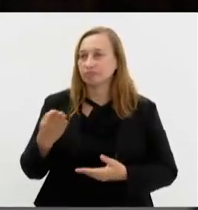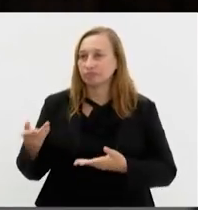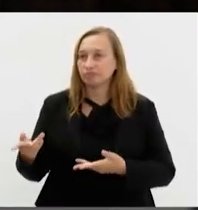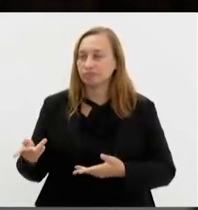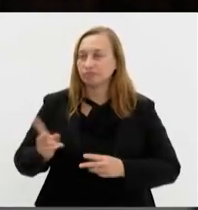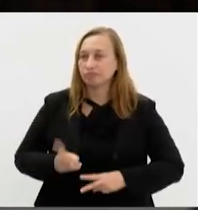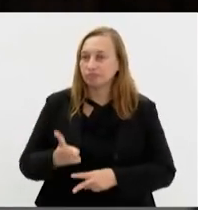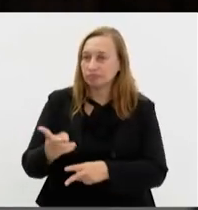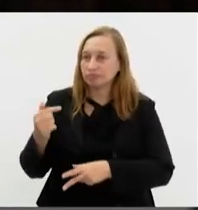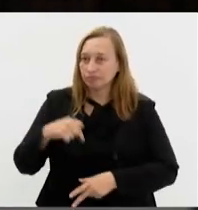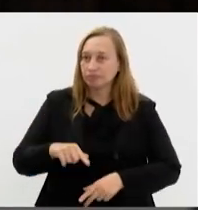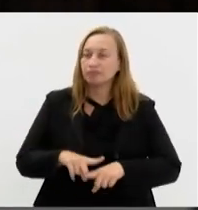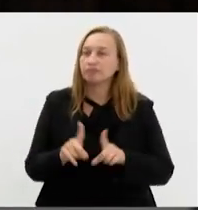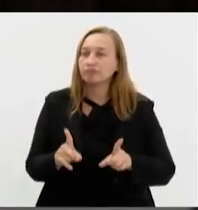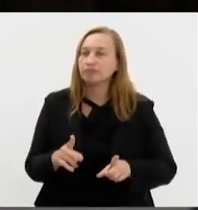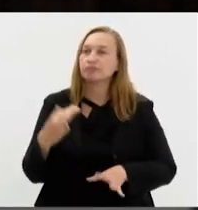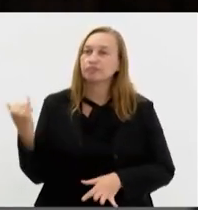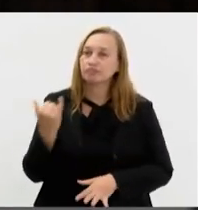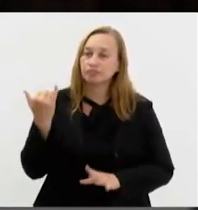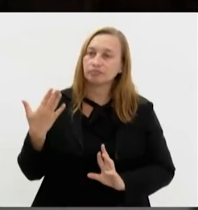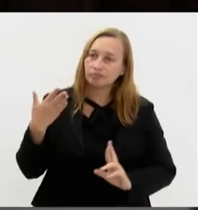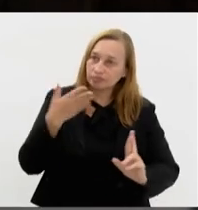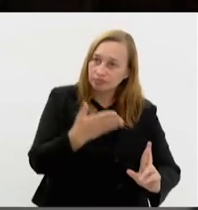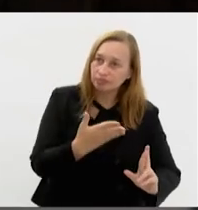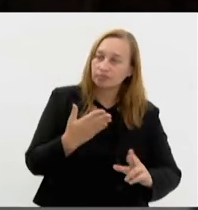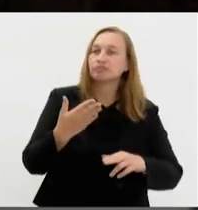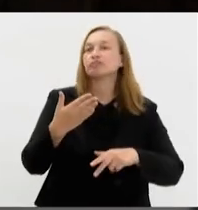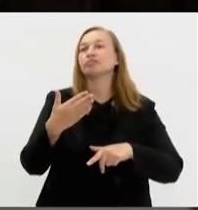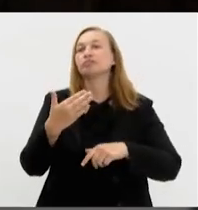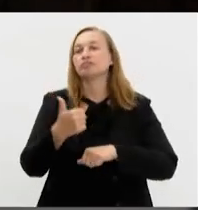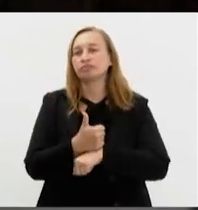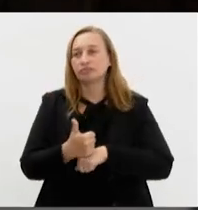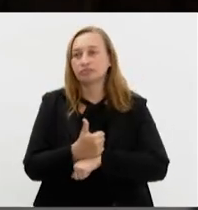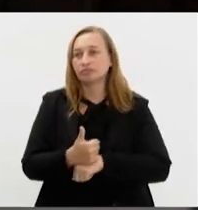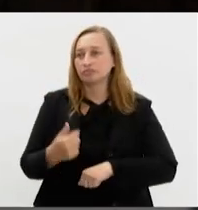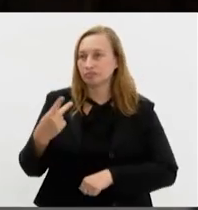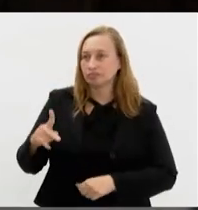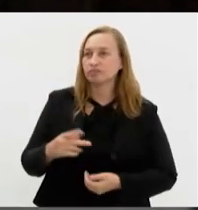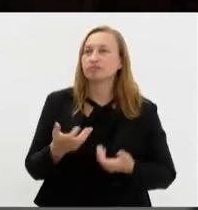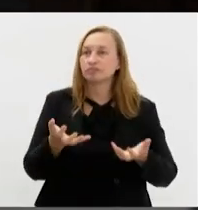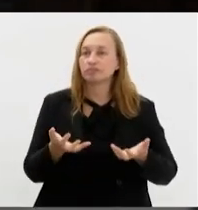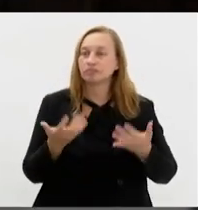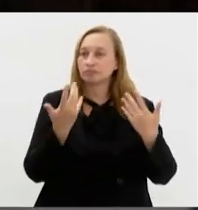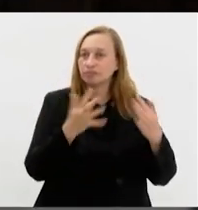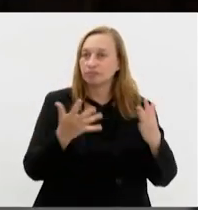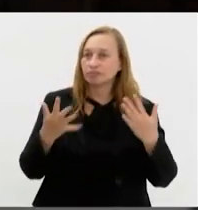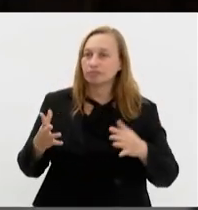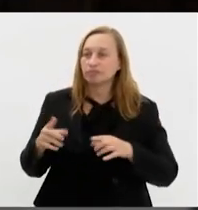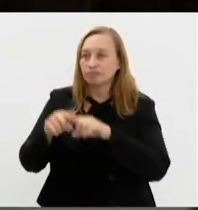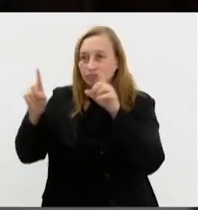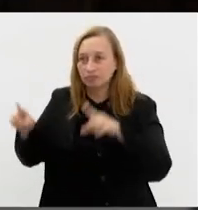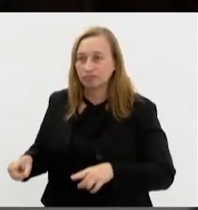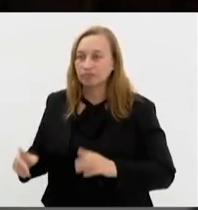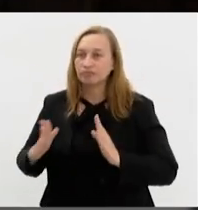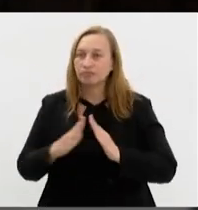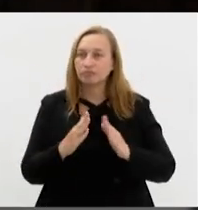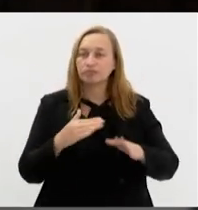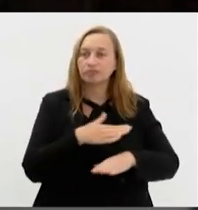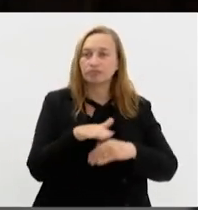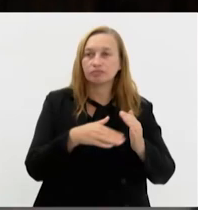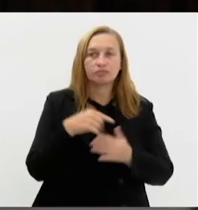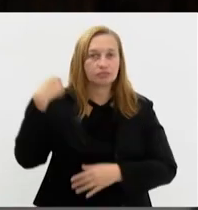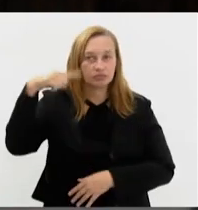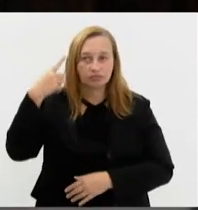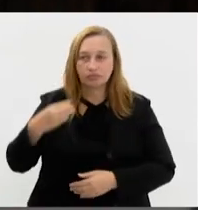me deu importantes referências profissionais suas quero cumprimentar os servidores dessa casa advogados todos os